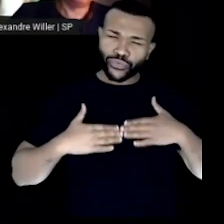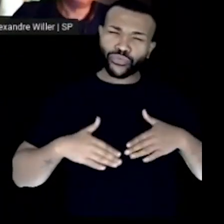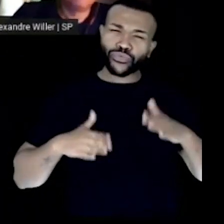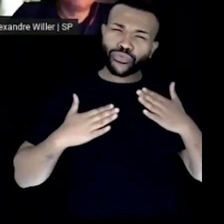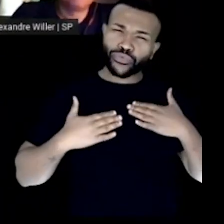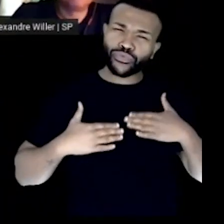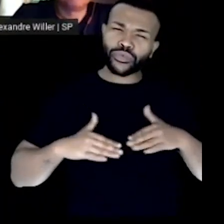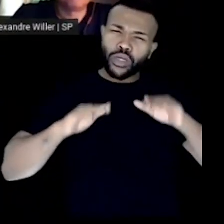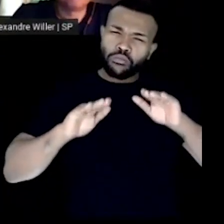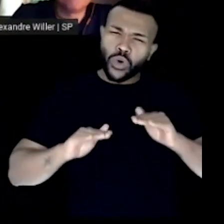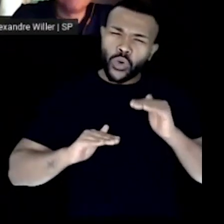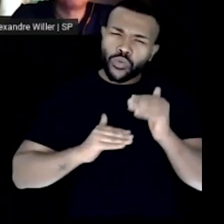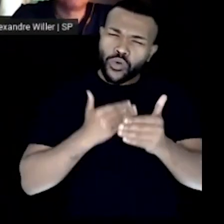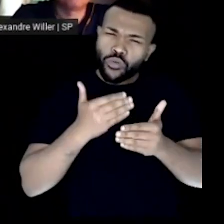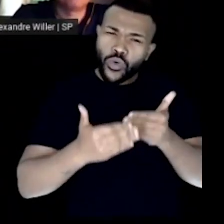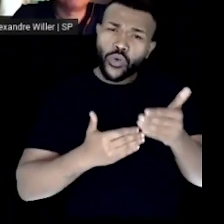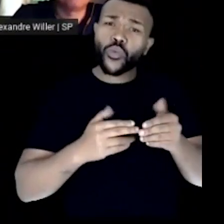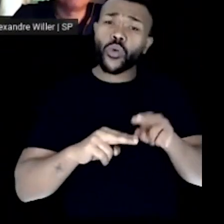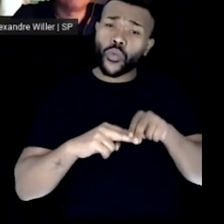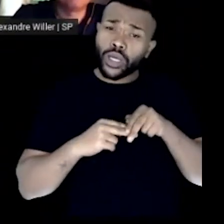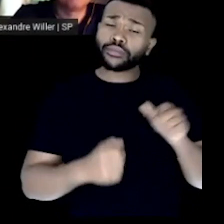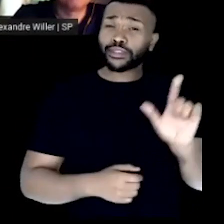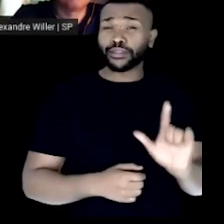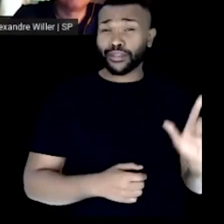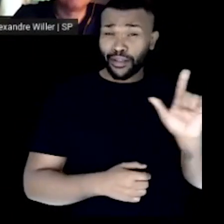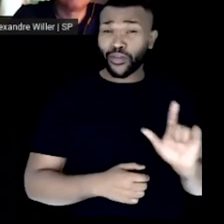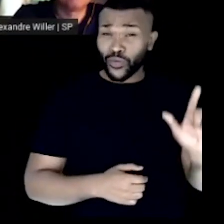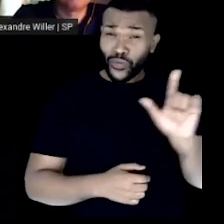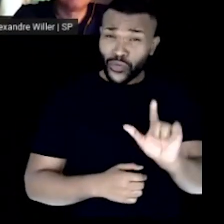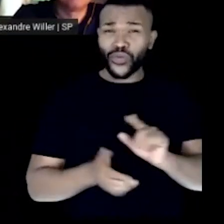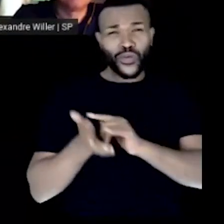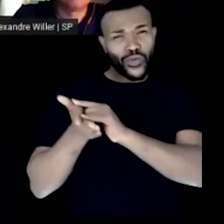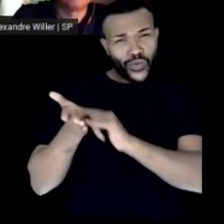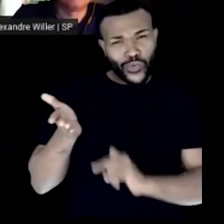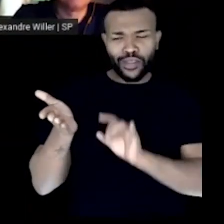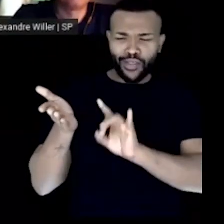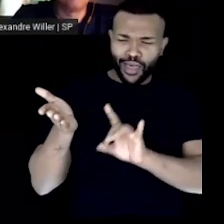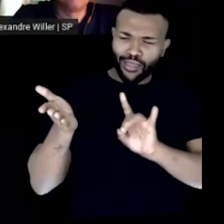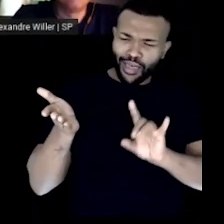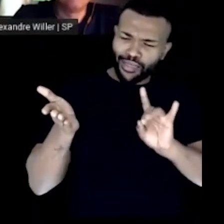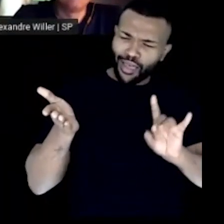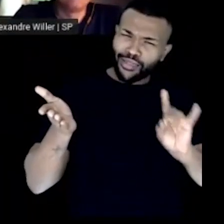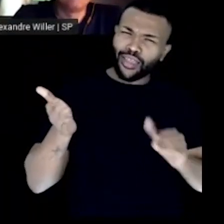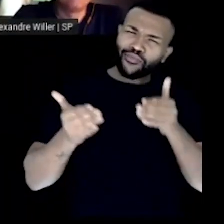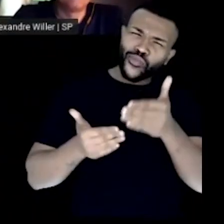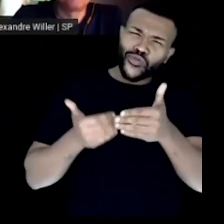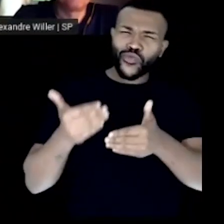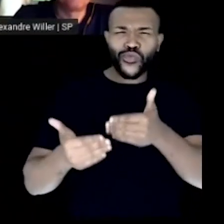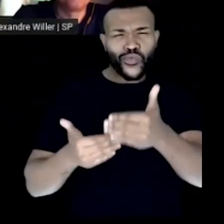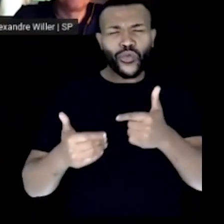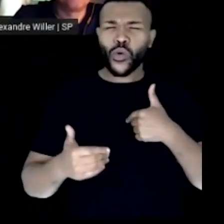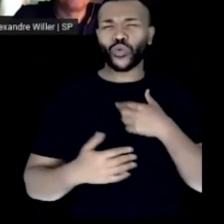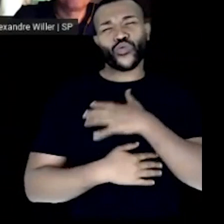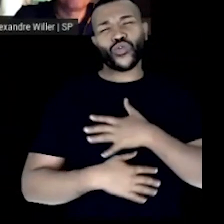mesmo, com uma palavra, com a própria literatura. Não estou dando arquivo, assim, documento por documento, mas é